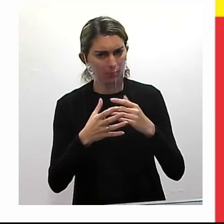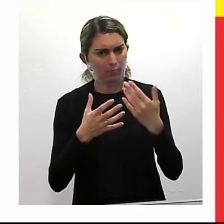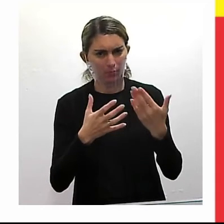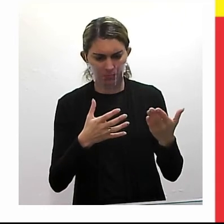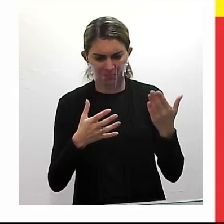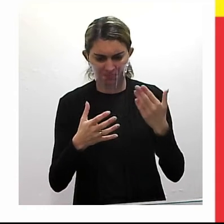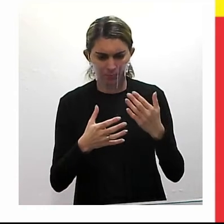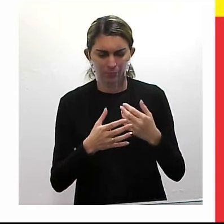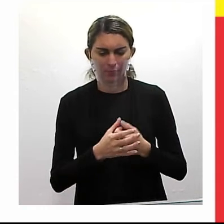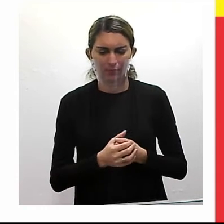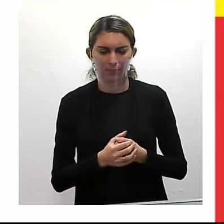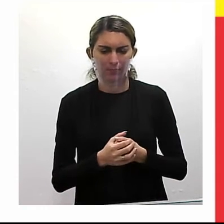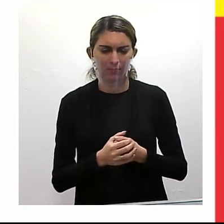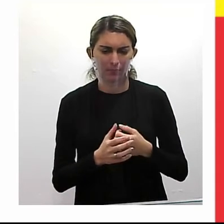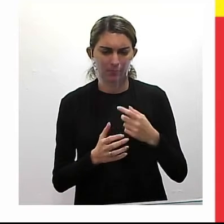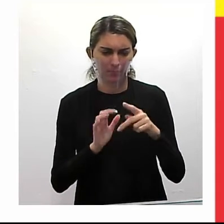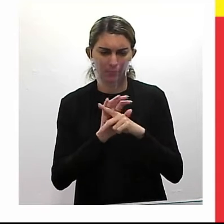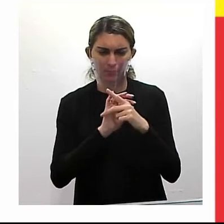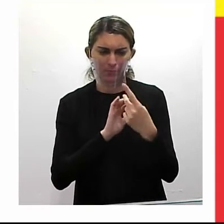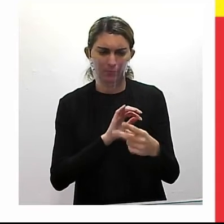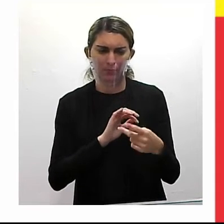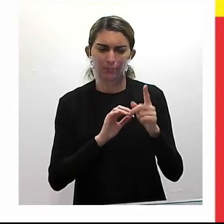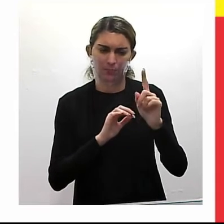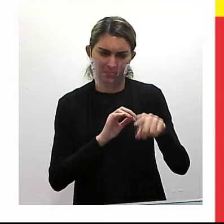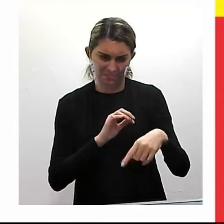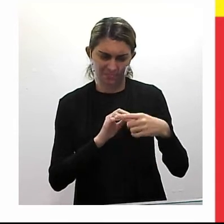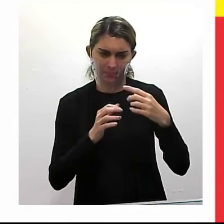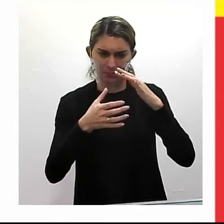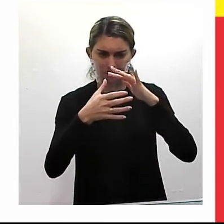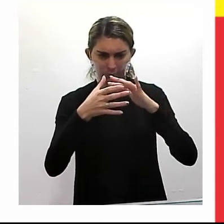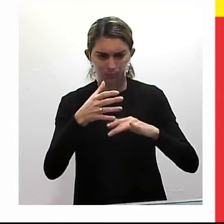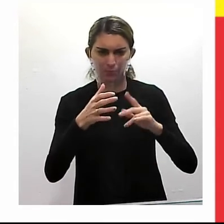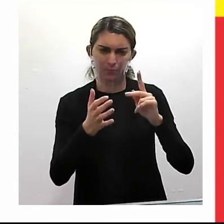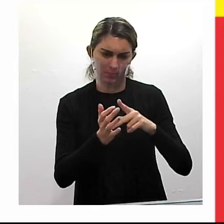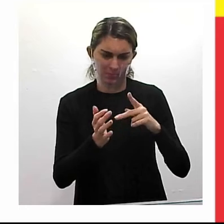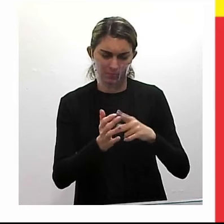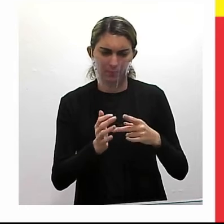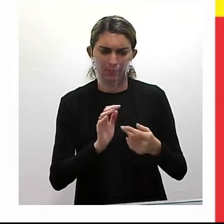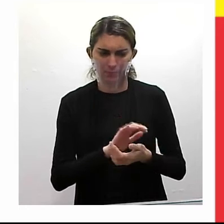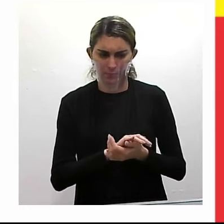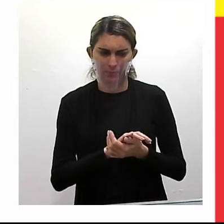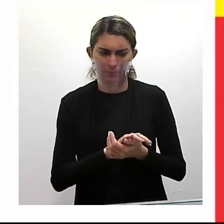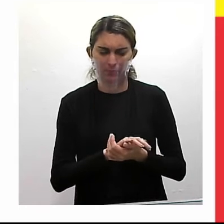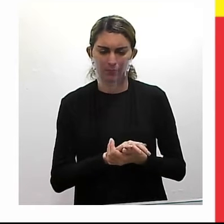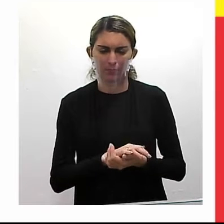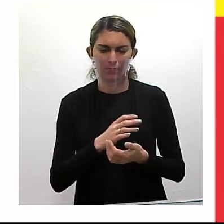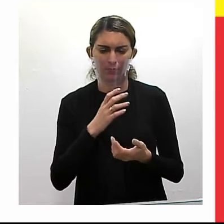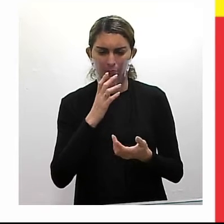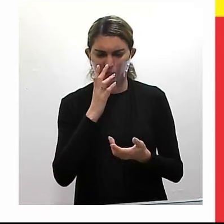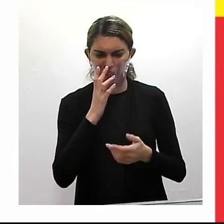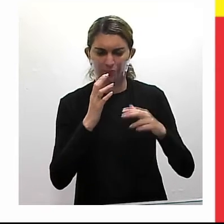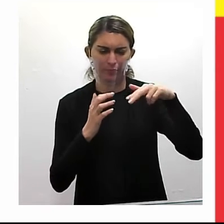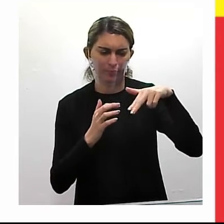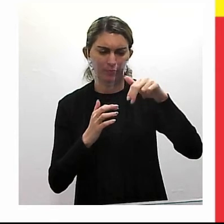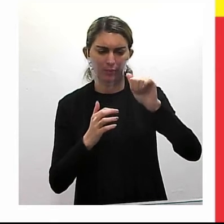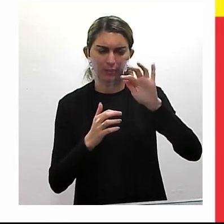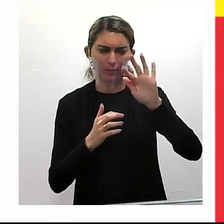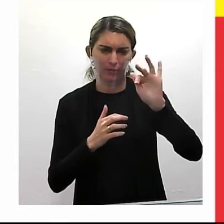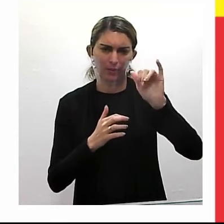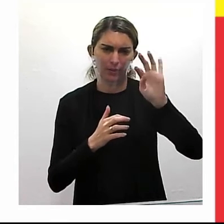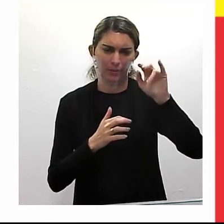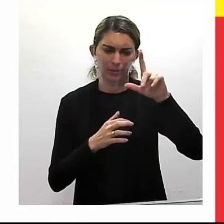diz aqui na questão, ó, nessa partezinha aqui, ele é insolúvel em água realmente. Tá certo. Eu quero a errada. O naftaleno